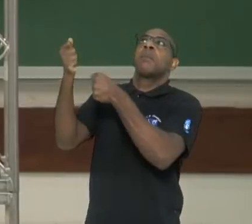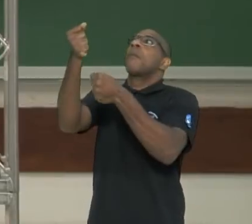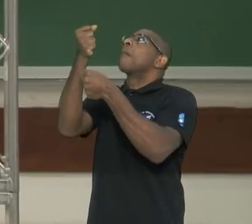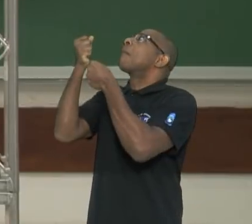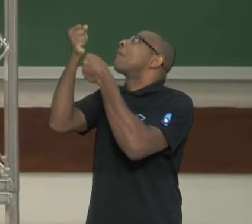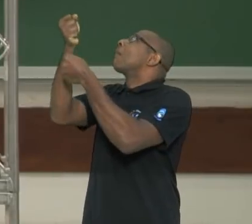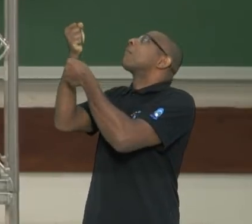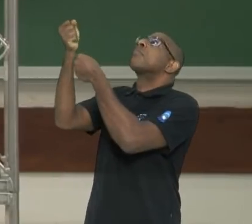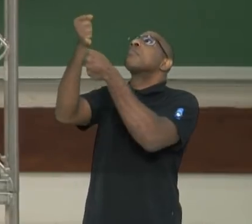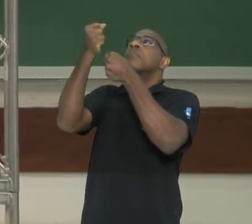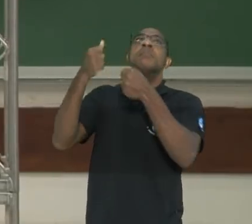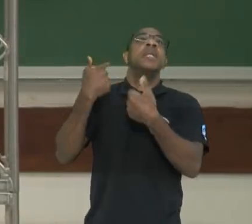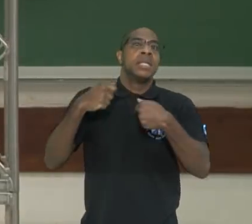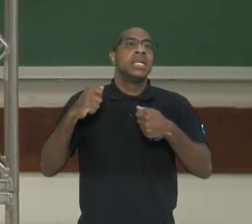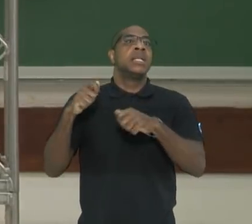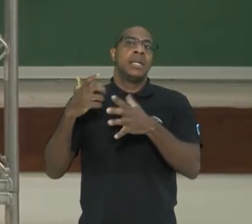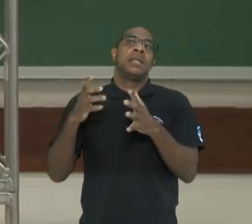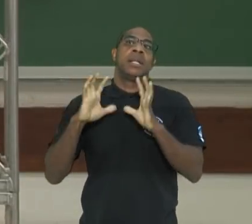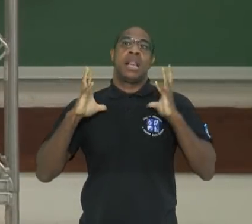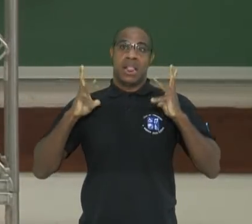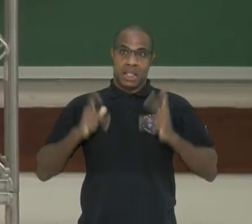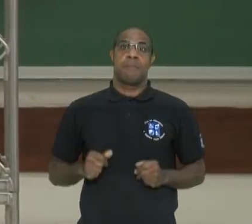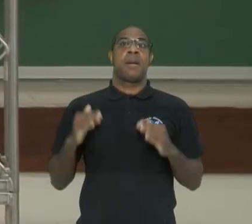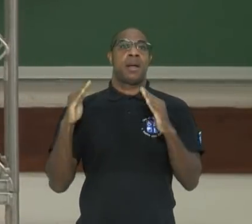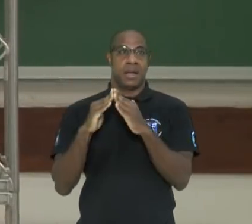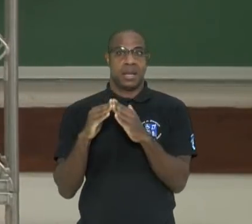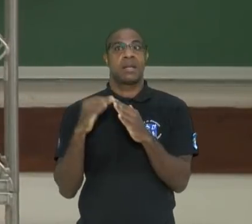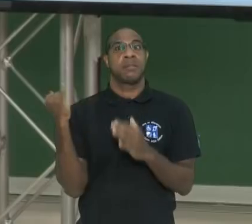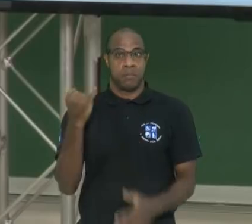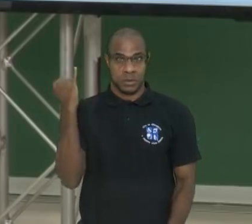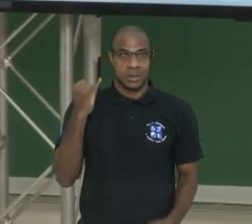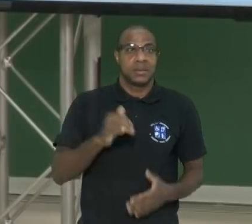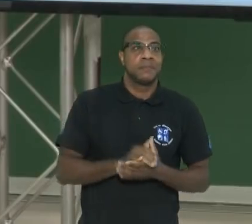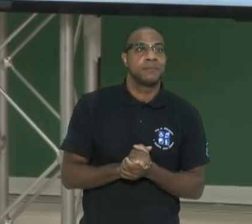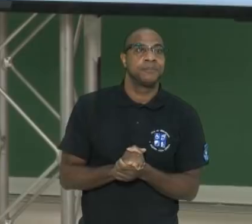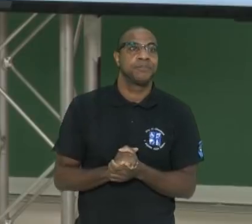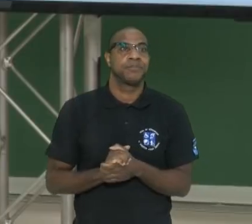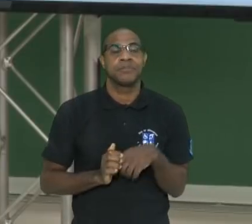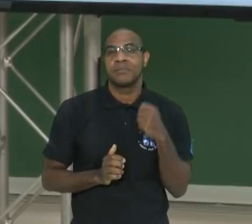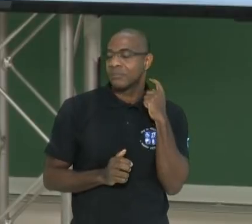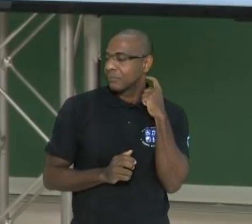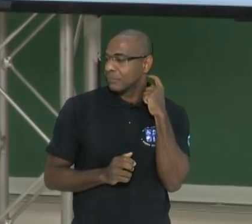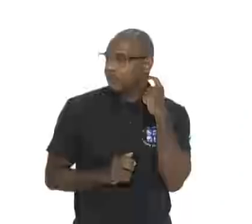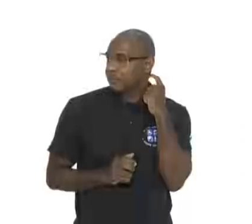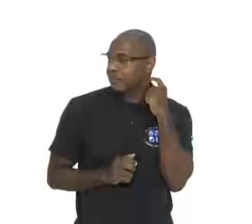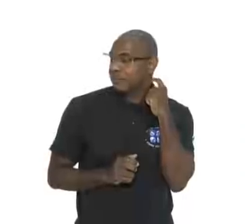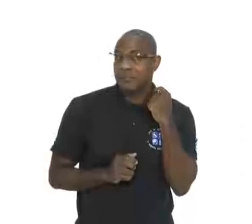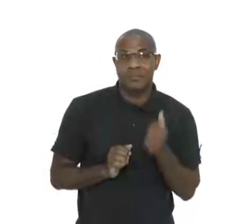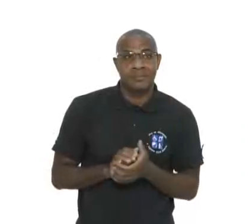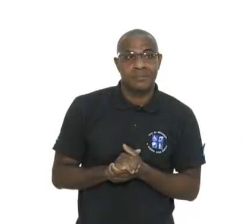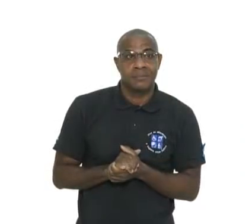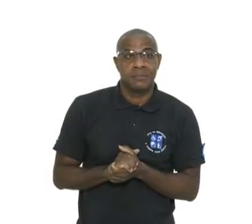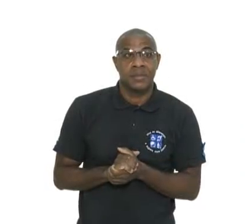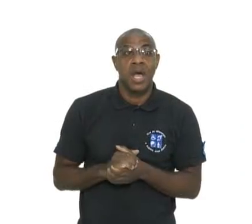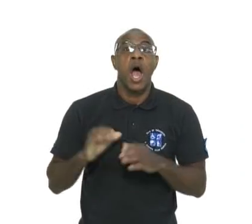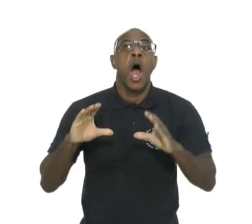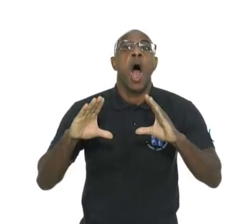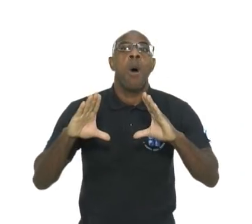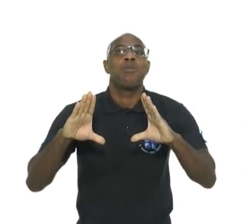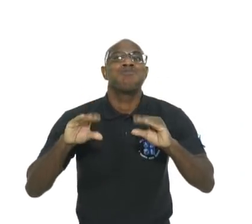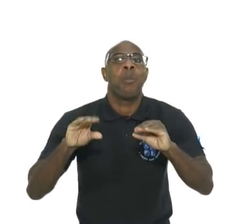insetinho que possa estar lá escondido e que possa causar doença. Colocar sempre, pessoal,